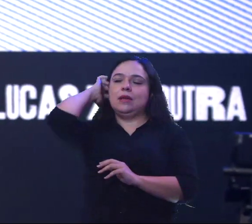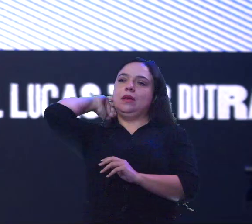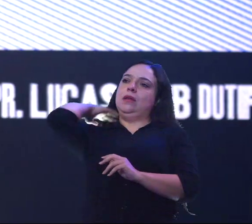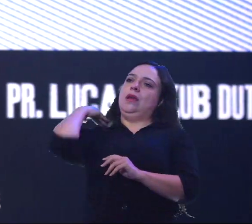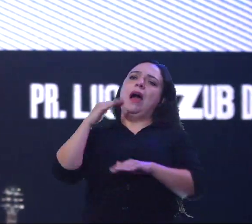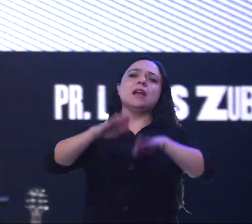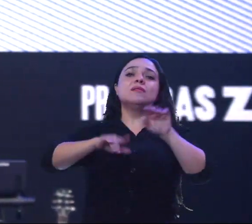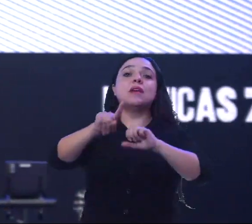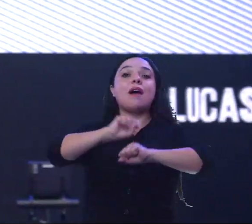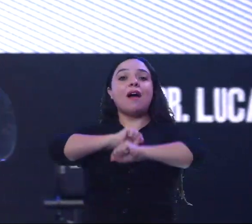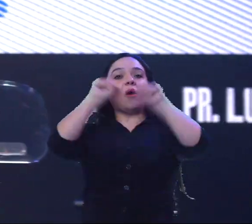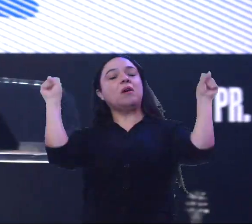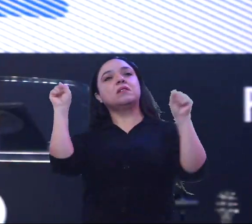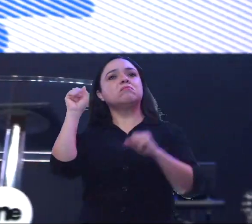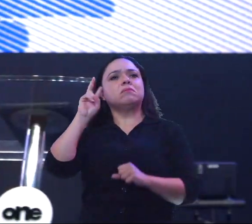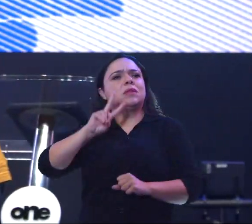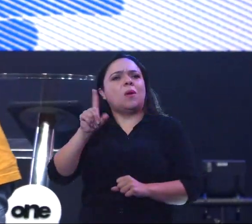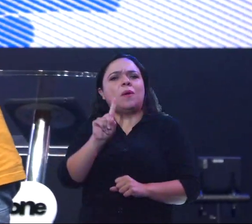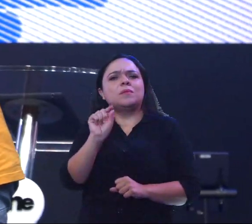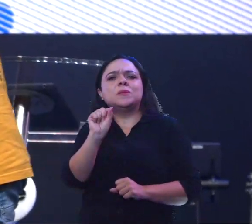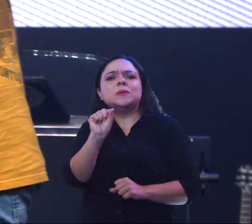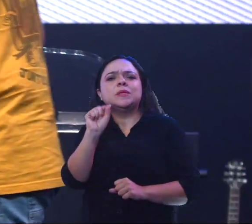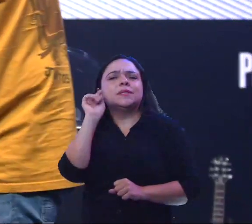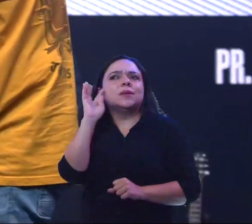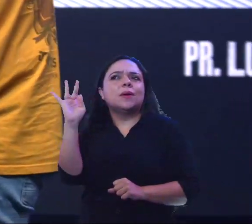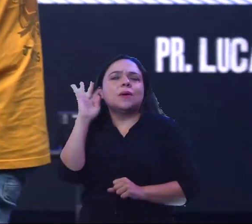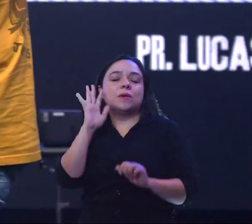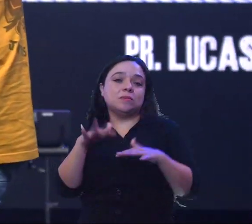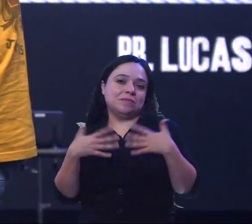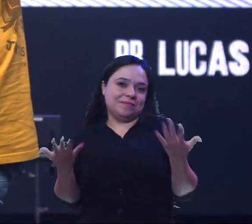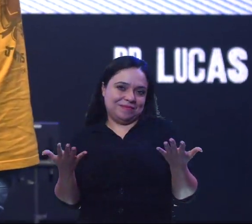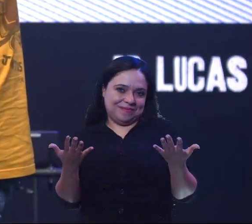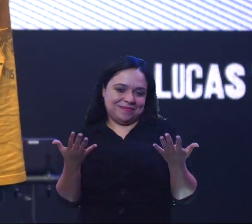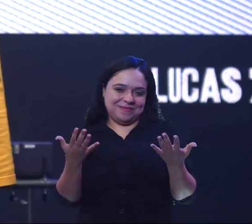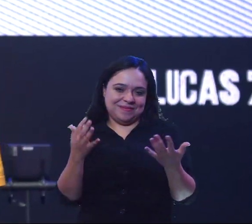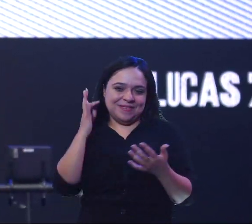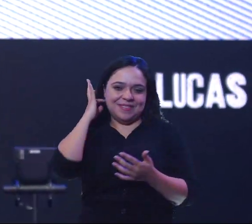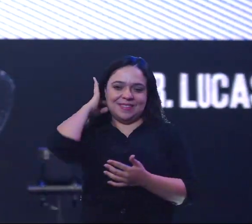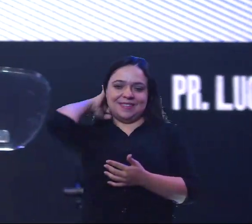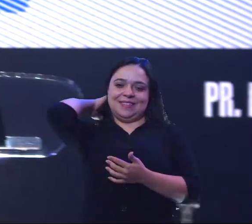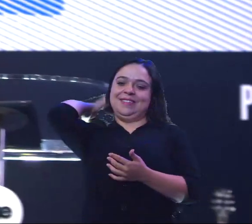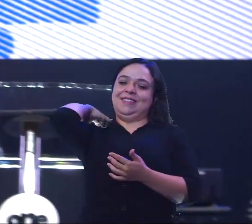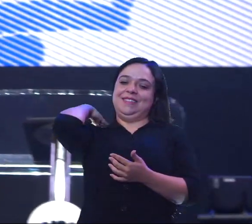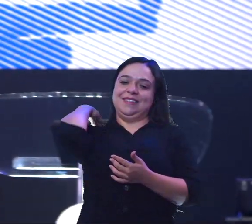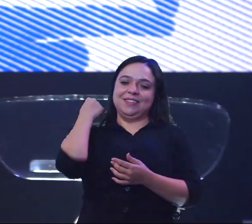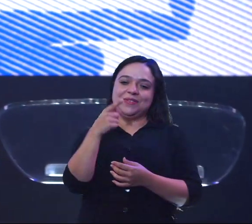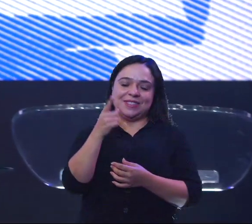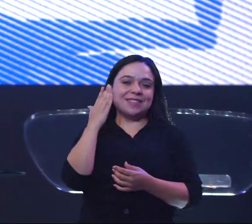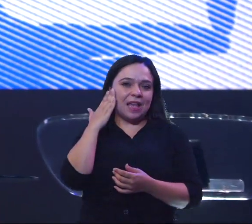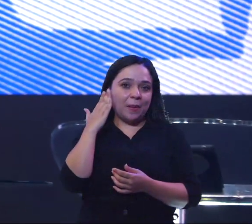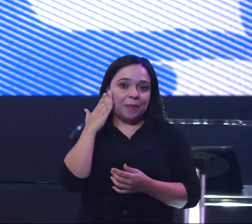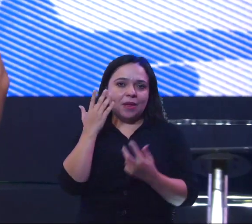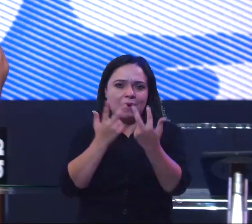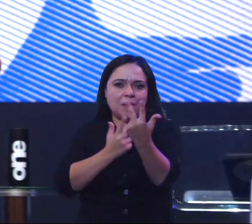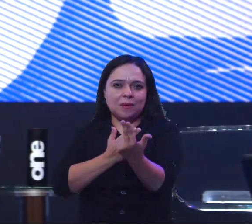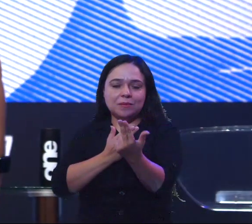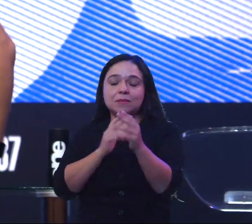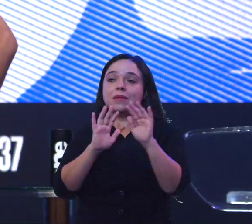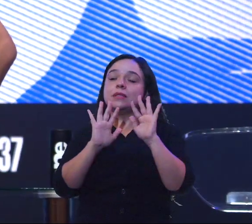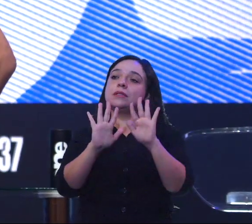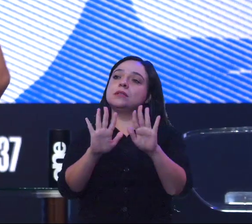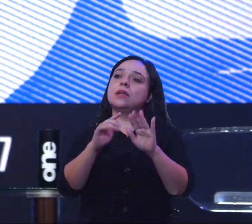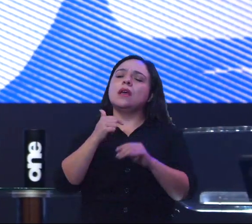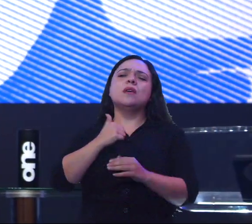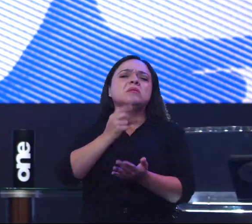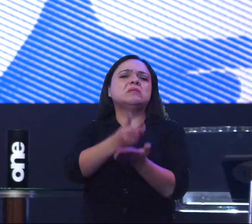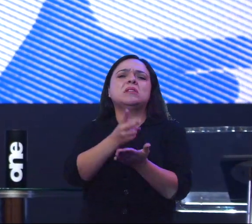sei se com você também é algo parecido. Opa, tudo bem com o pastor, gente, com as coisas aqui. Vamos lá. Mas eu normalmente